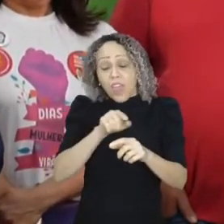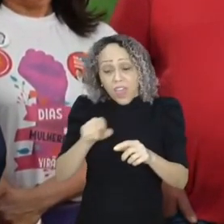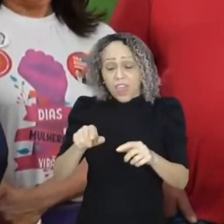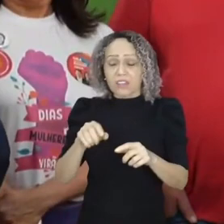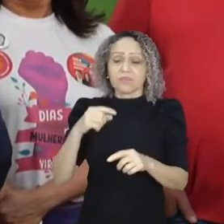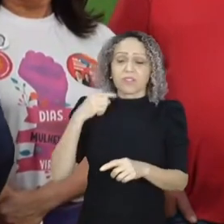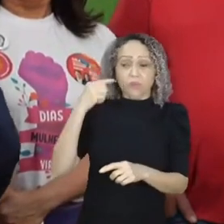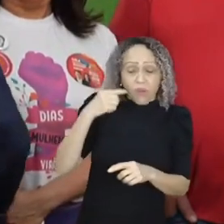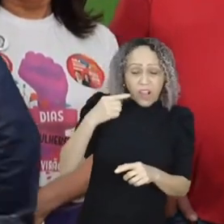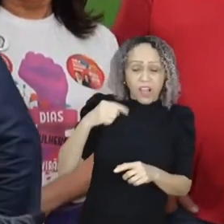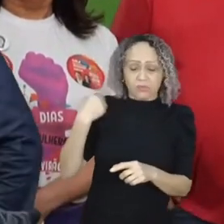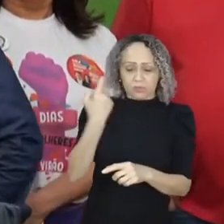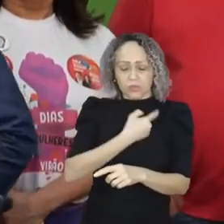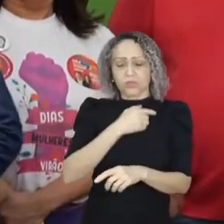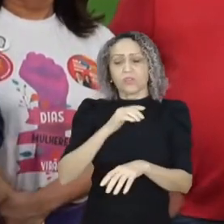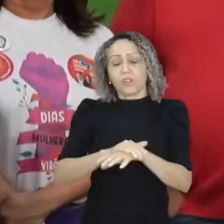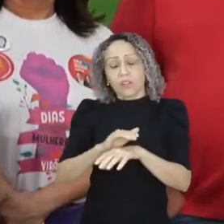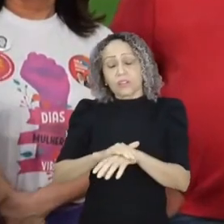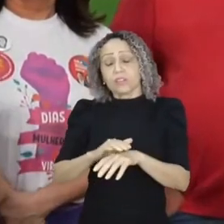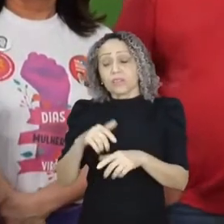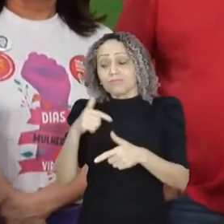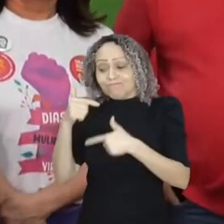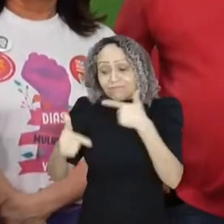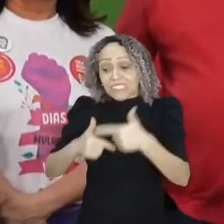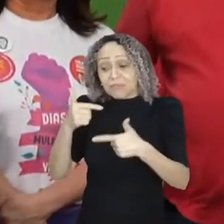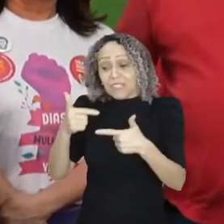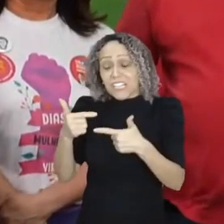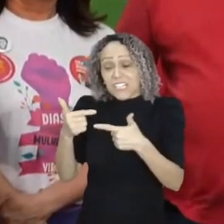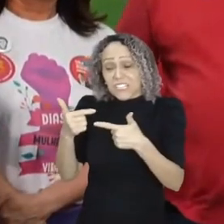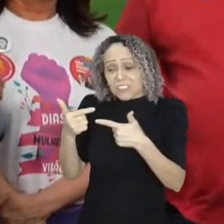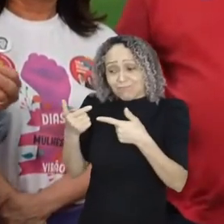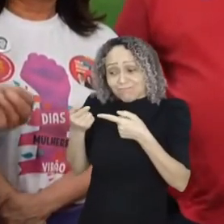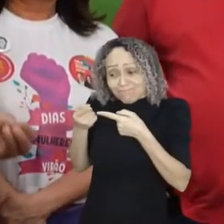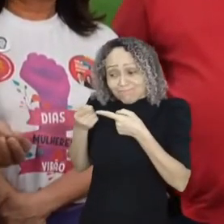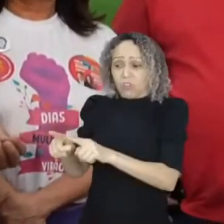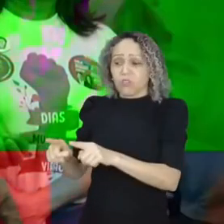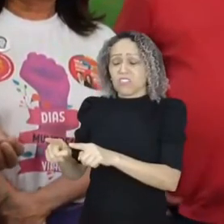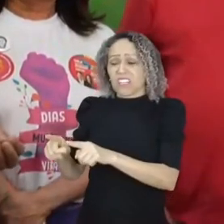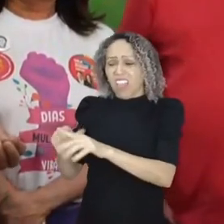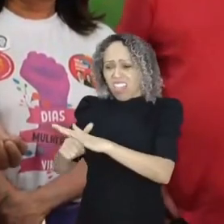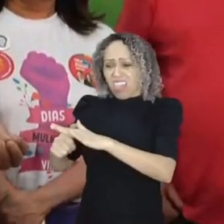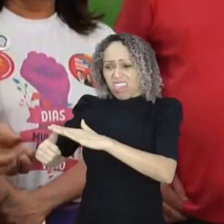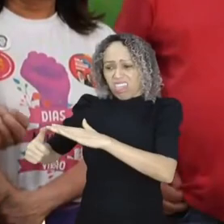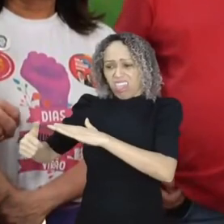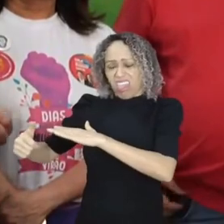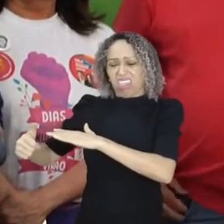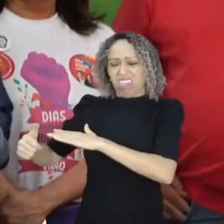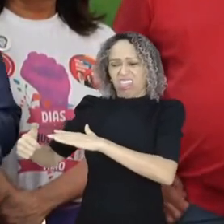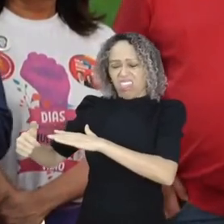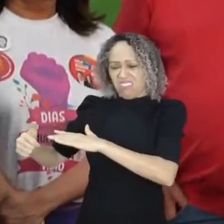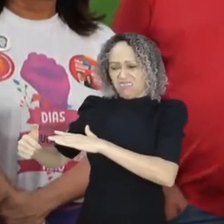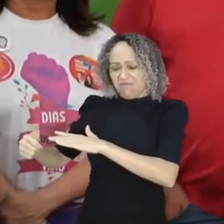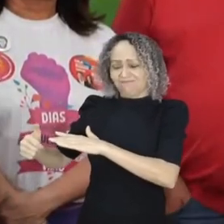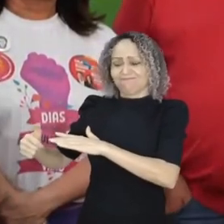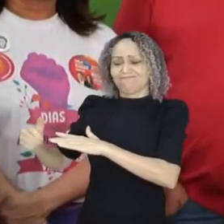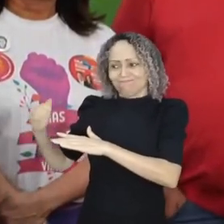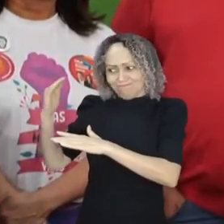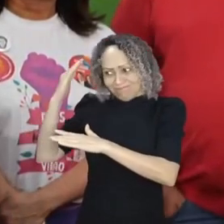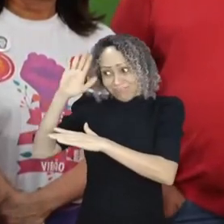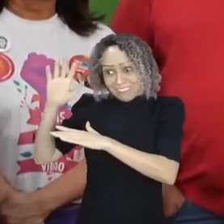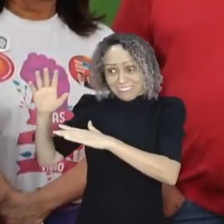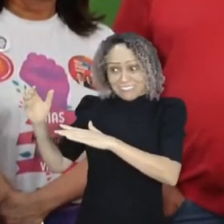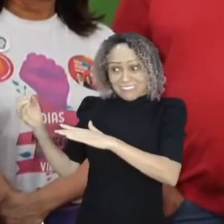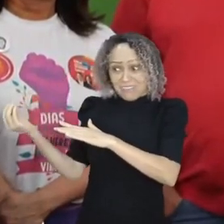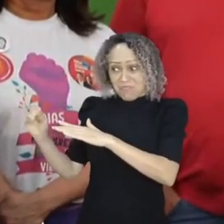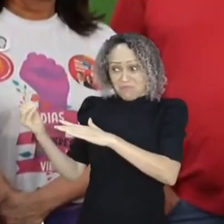faz. Ou seja, ninguém que ganha uma eleição mentindo conseguirá governar esse país